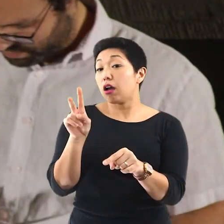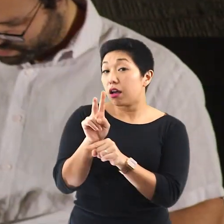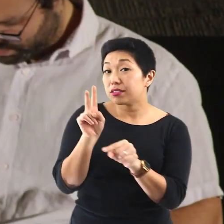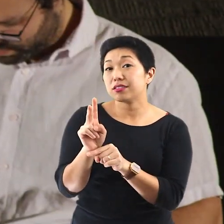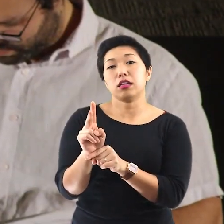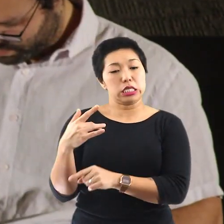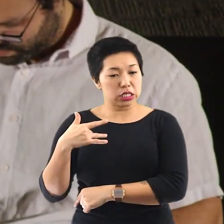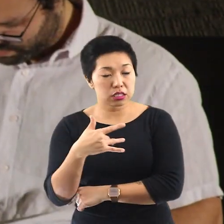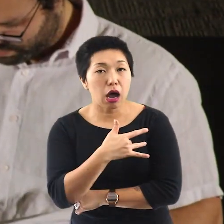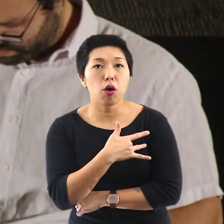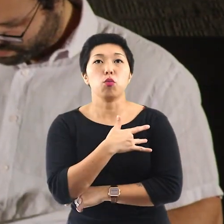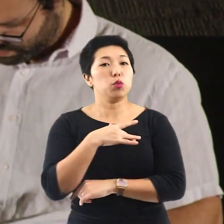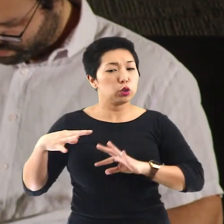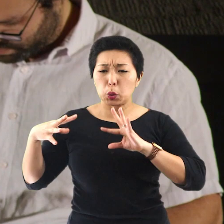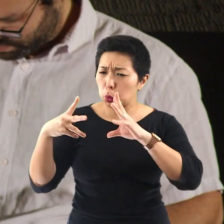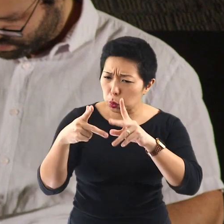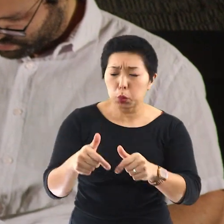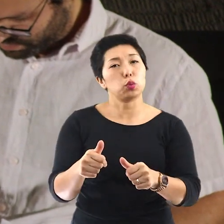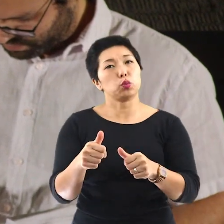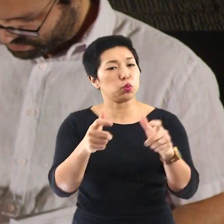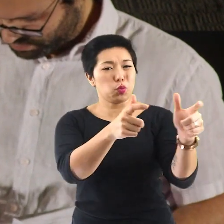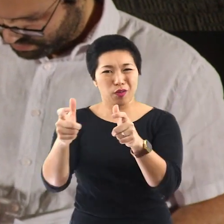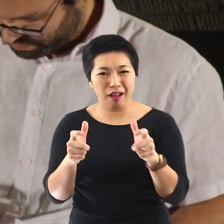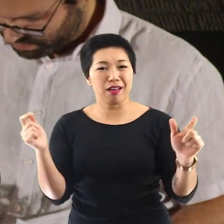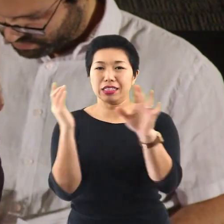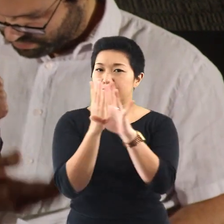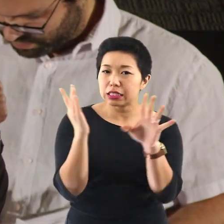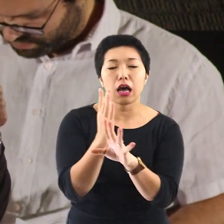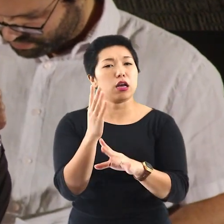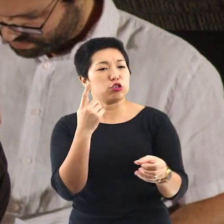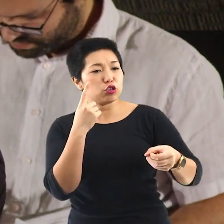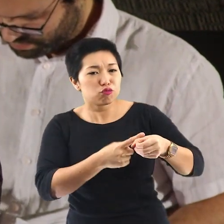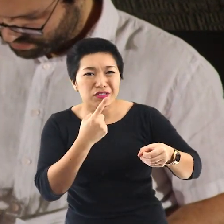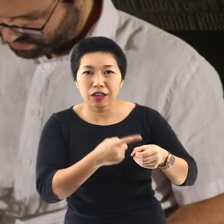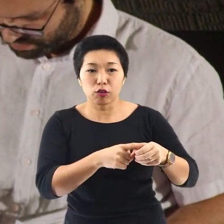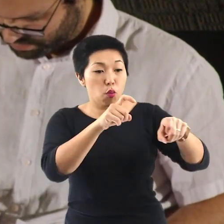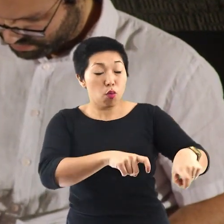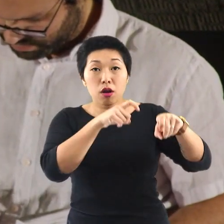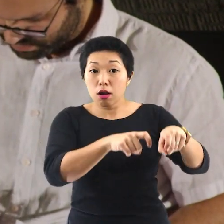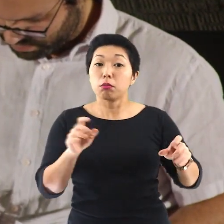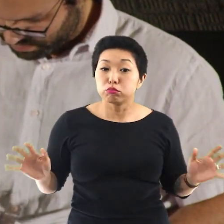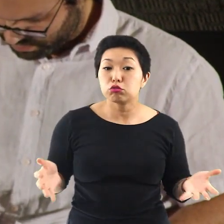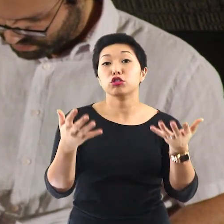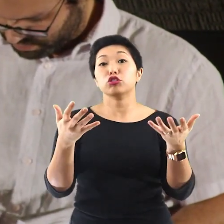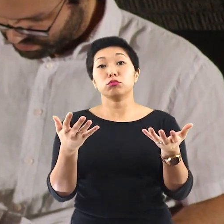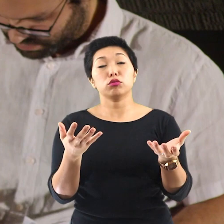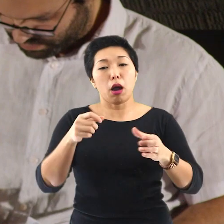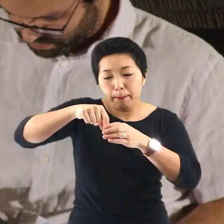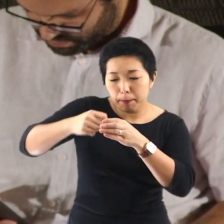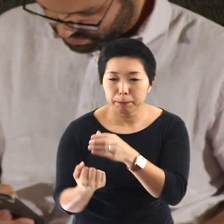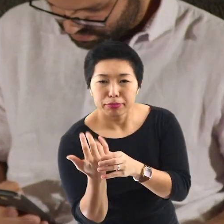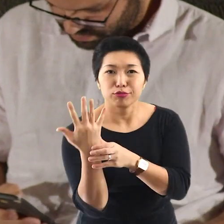à saúde na cidade e no campo, em todos os bairros da cidade, o estímulo às formas cooperativas de